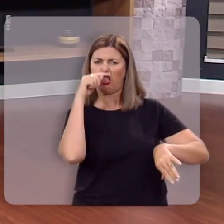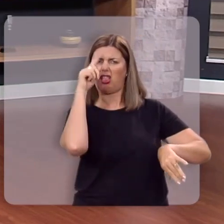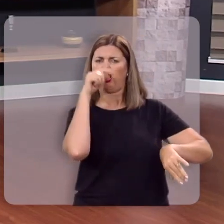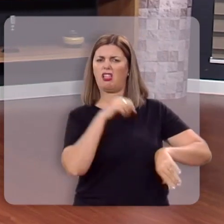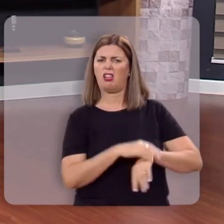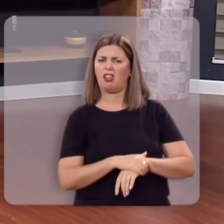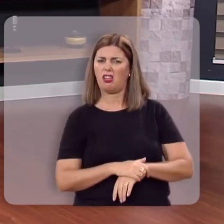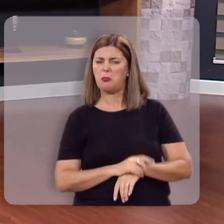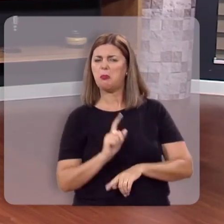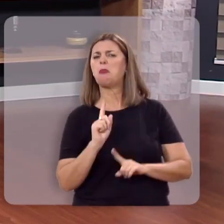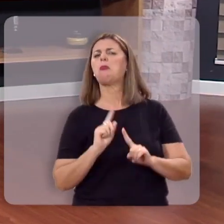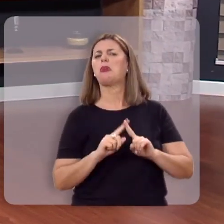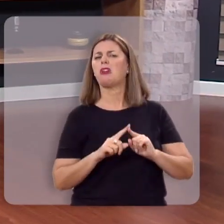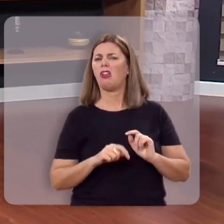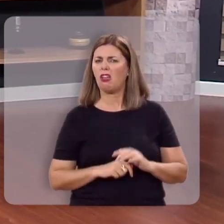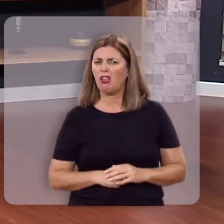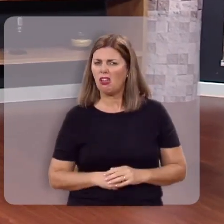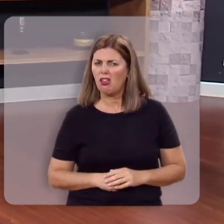Larga esse narizinho empinado.